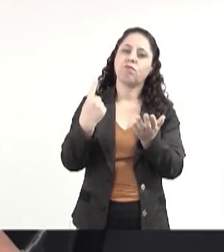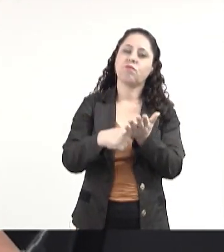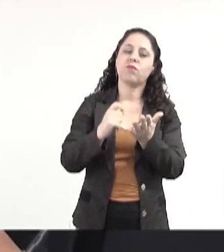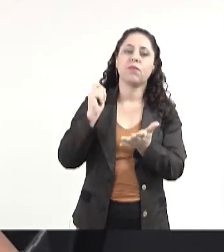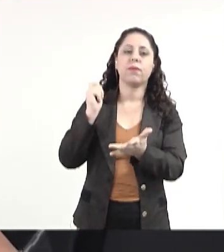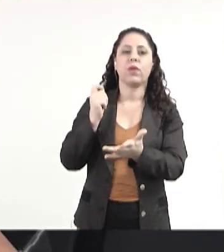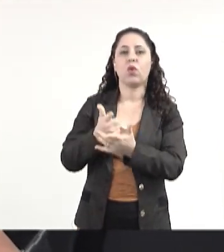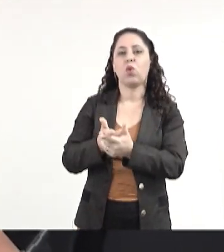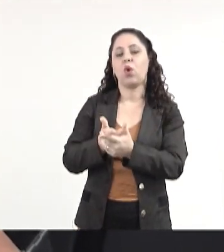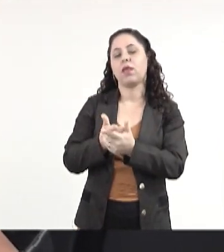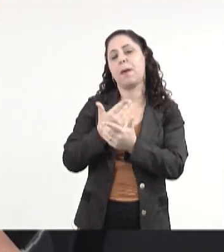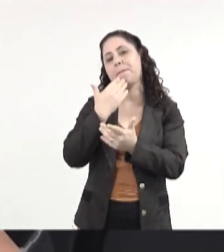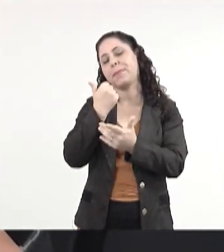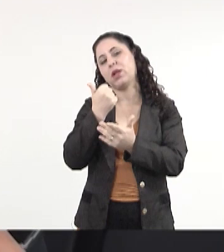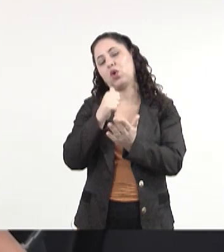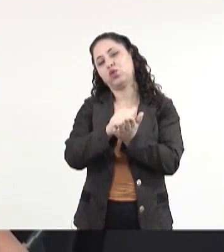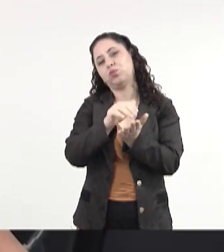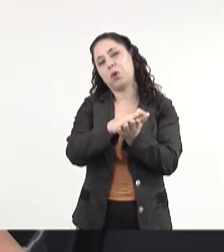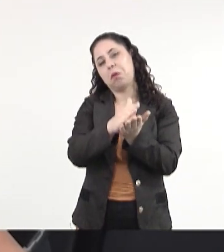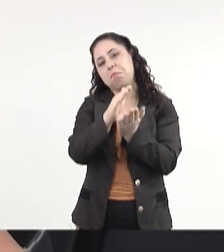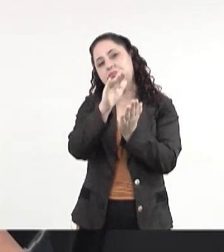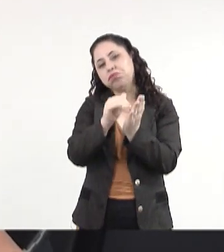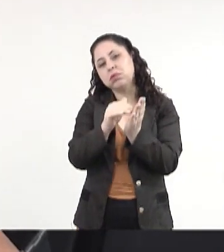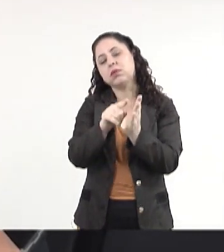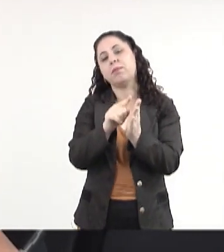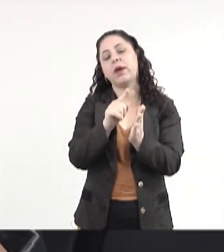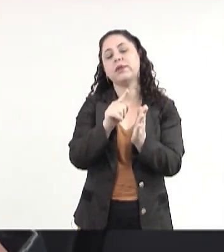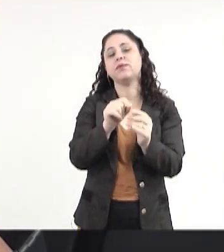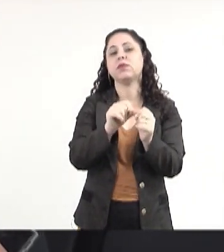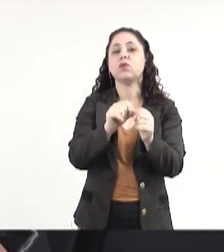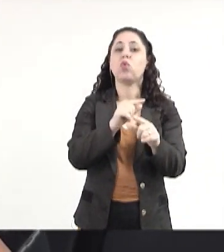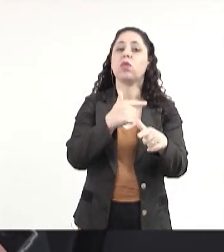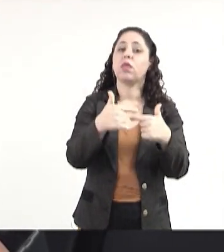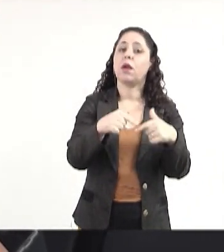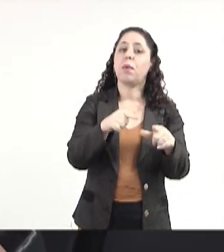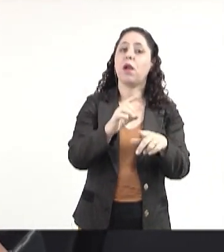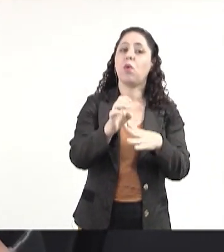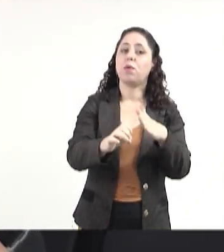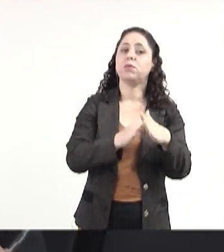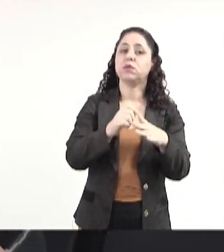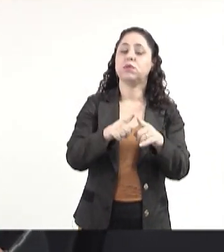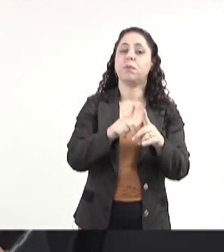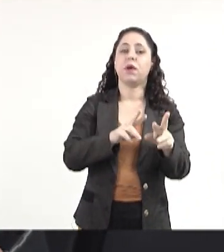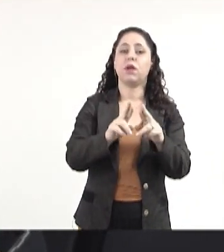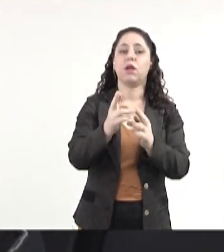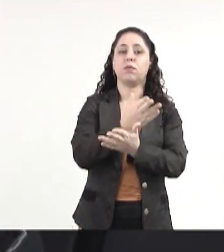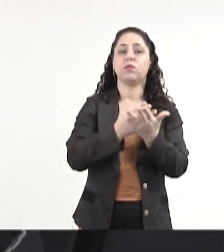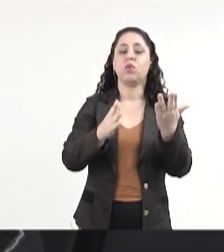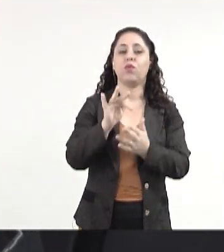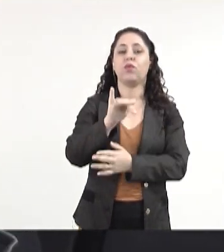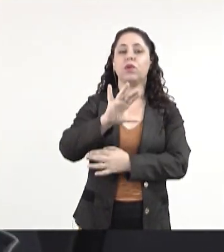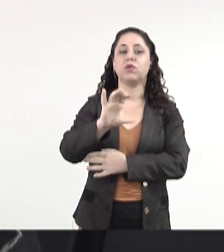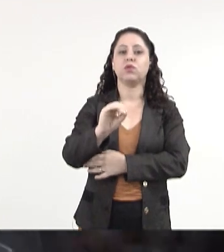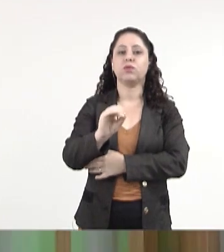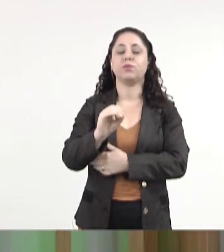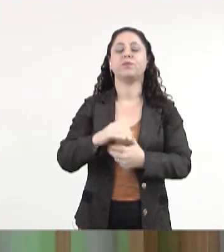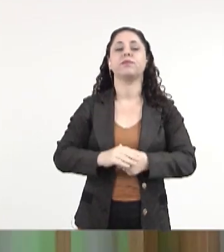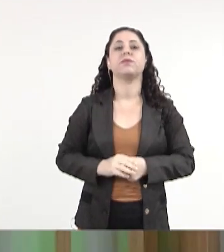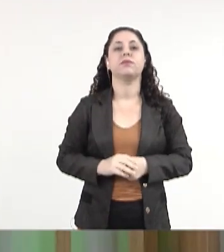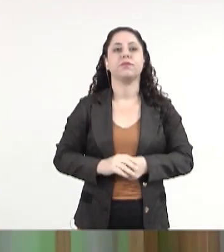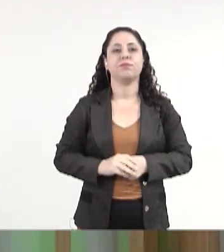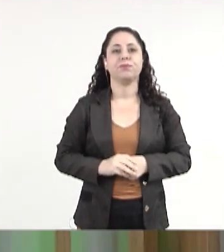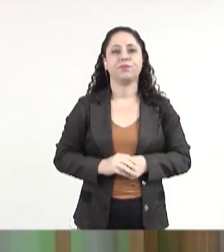numa condição melhor e se regularizar as suas atividades empresariais em relação ao fisco estadual.